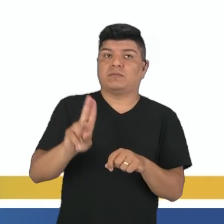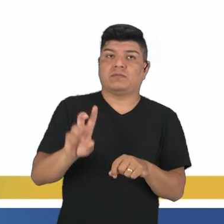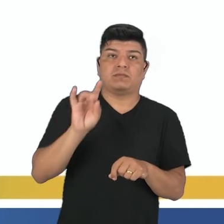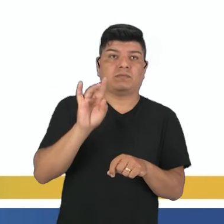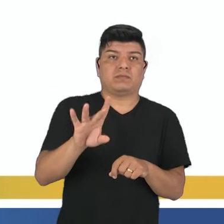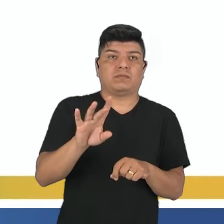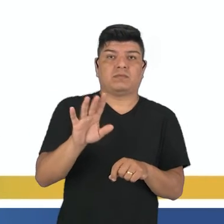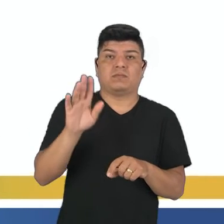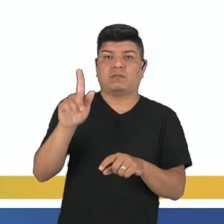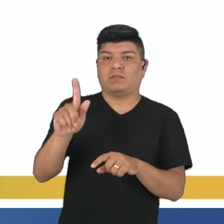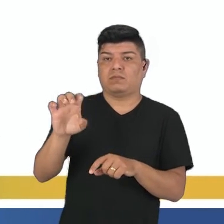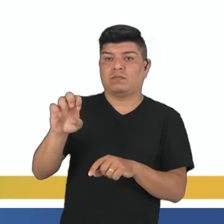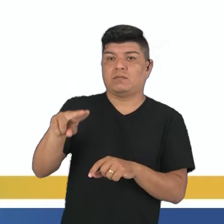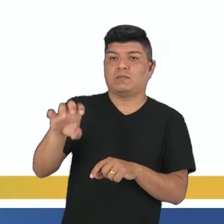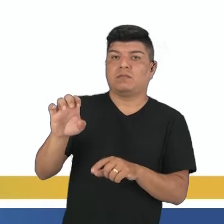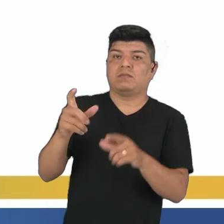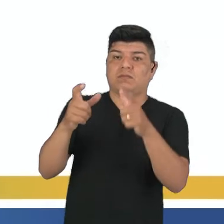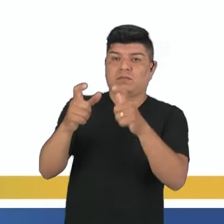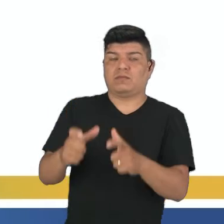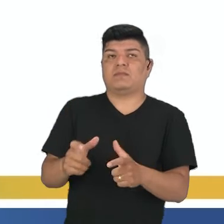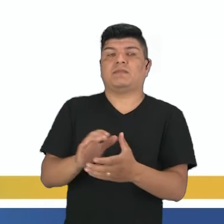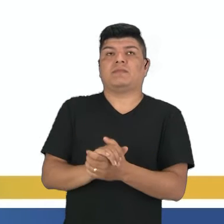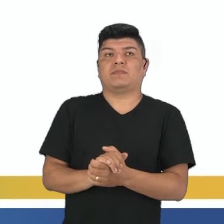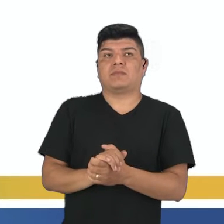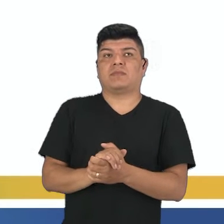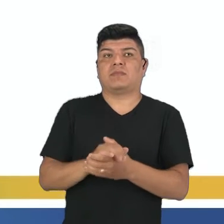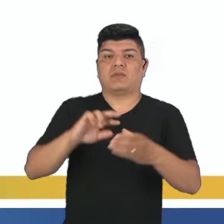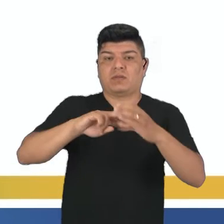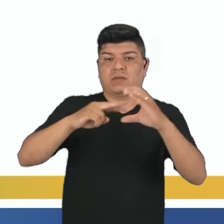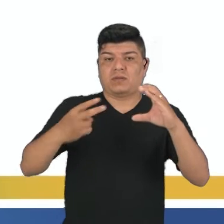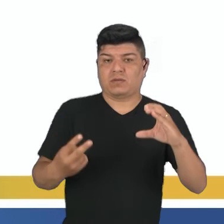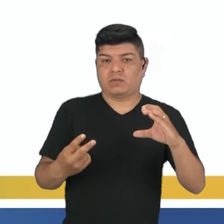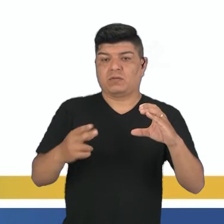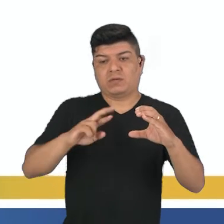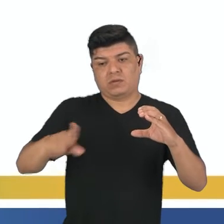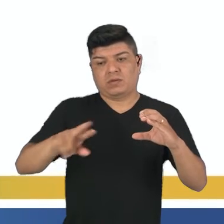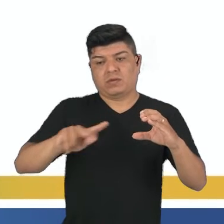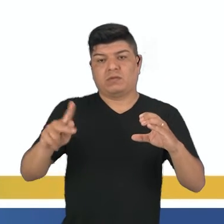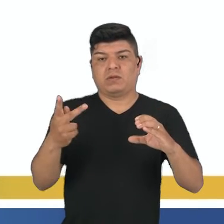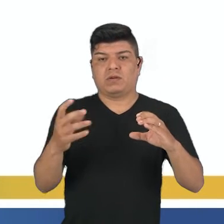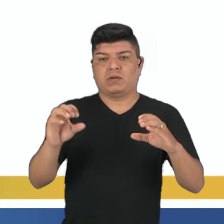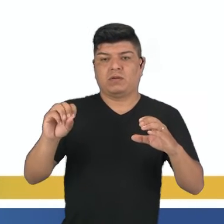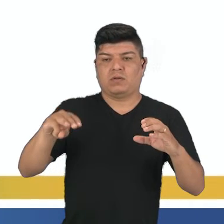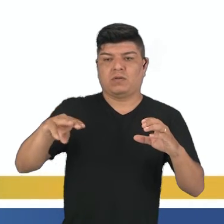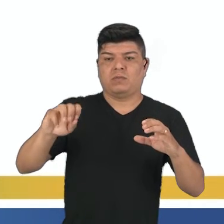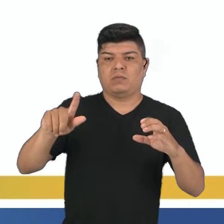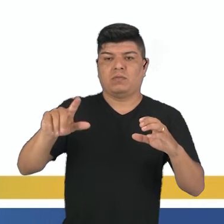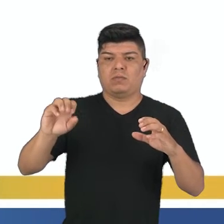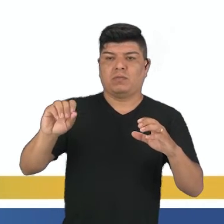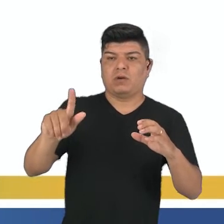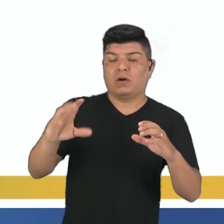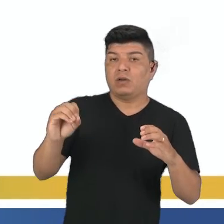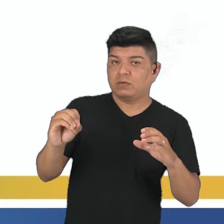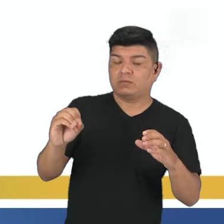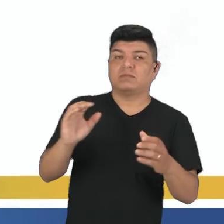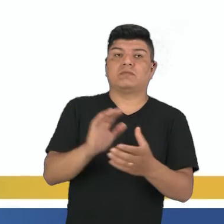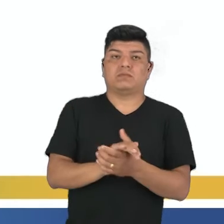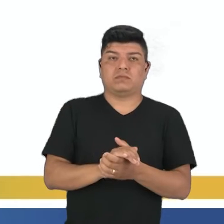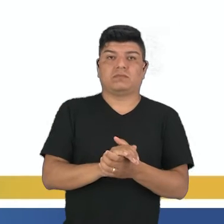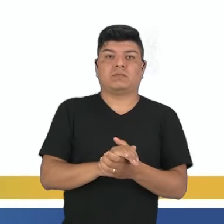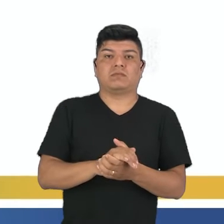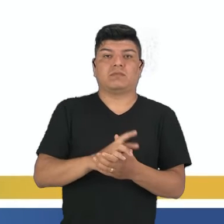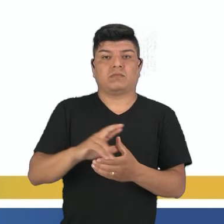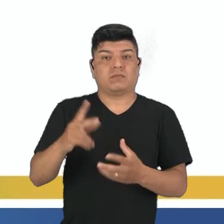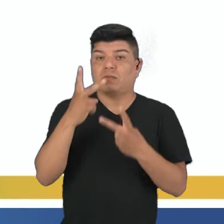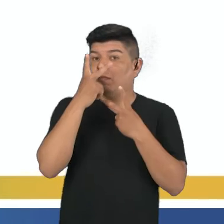apenas para aqueles genes que estão localizados em cromossomos não homólogos, ou seja, genes que estão localizados em cromossomos